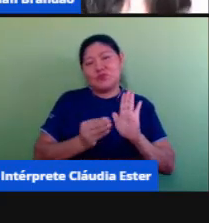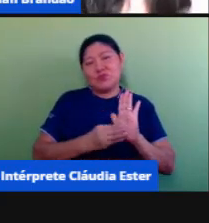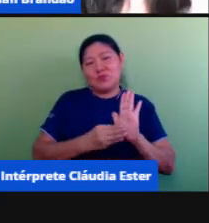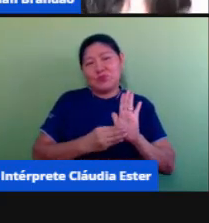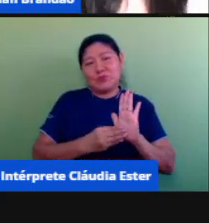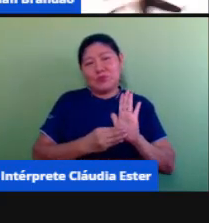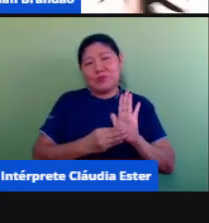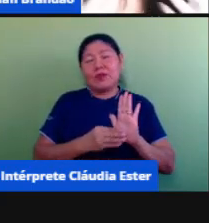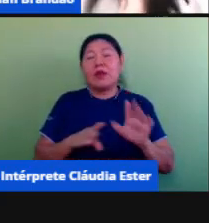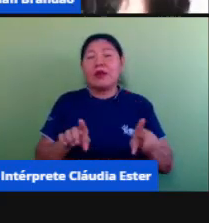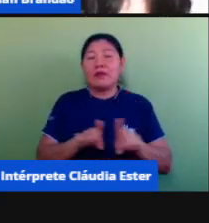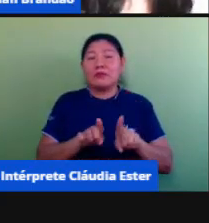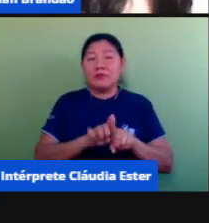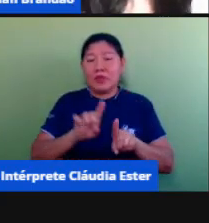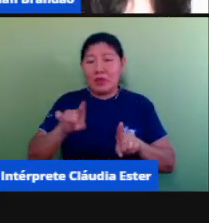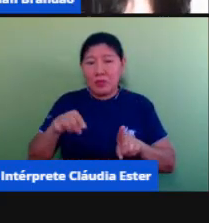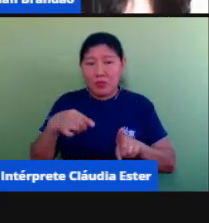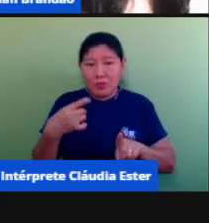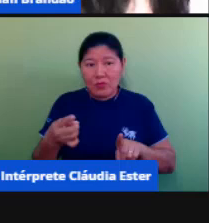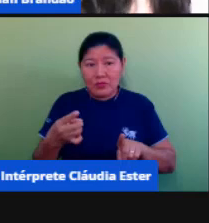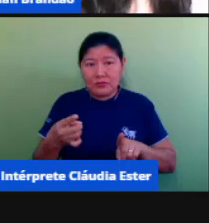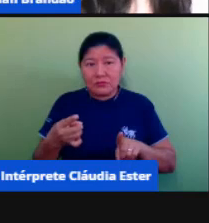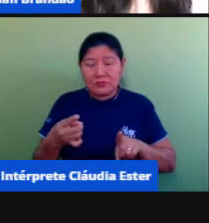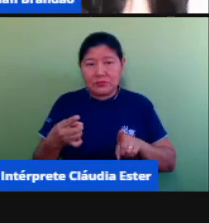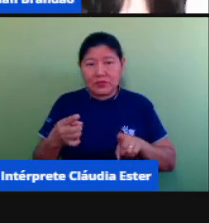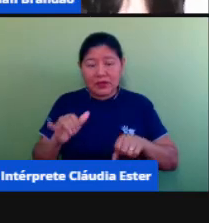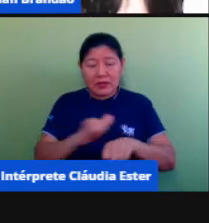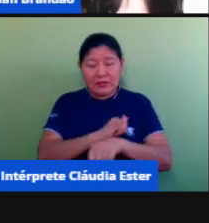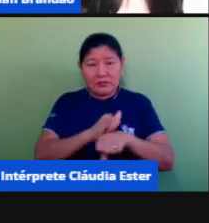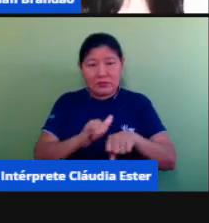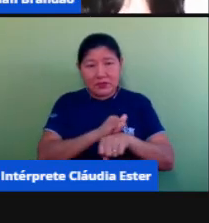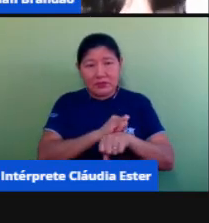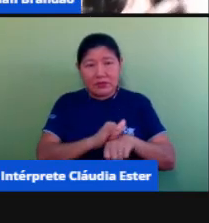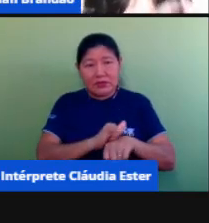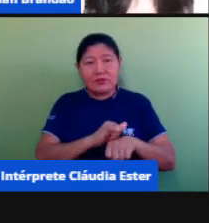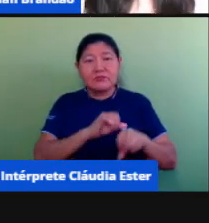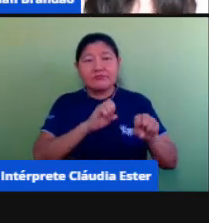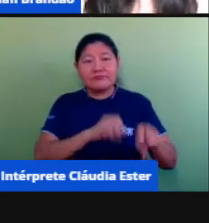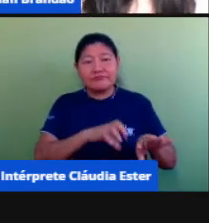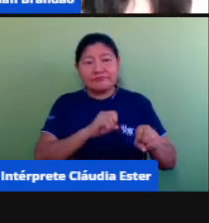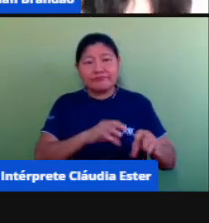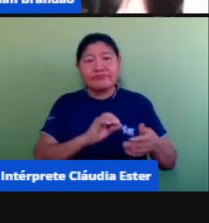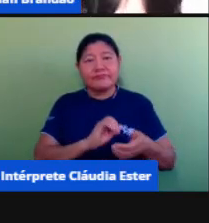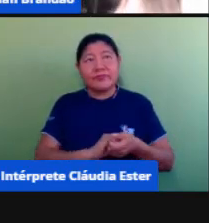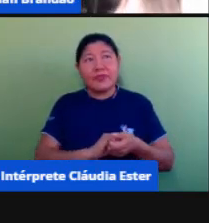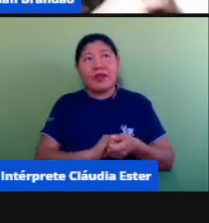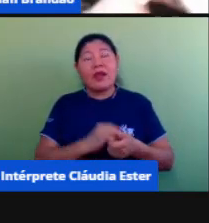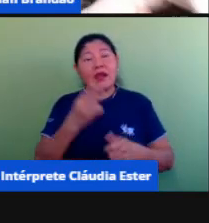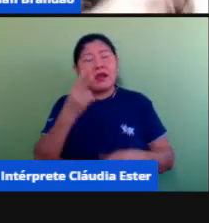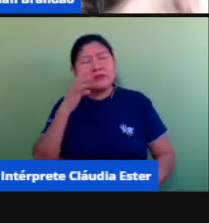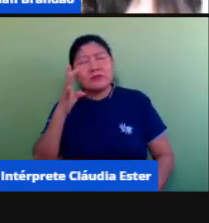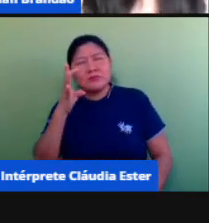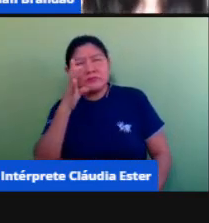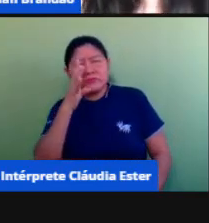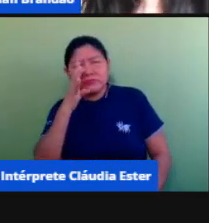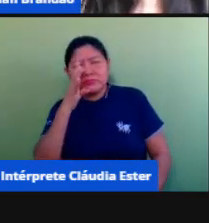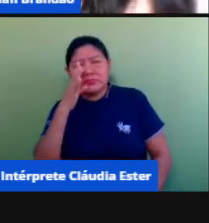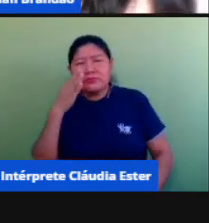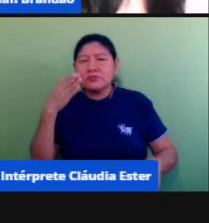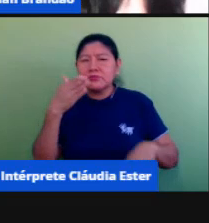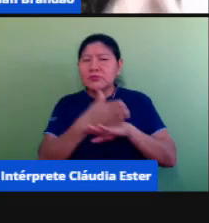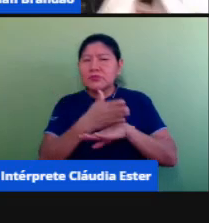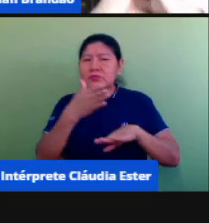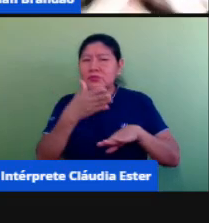Outra forma também, o acompanhamento das aulas, a gente prioriza muito isso, sabe? A frequência do aluno, a participação